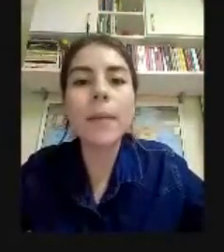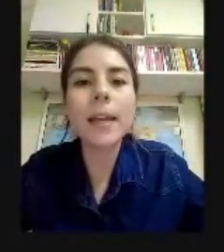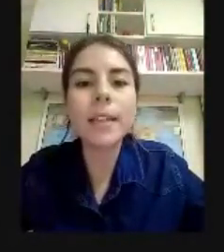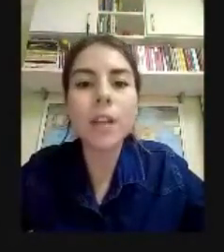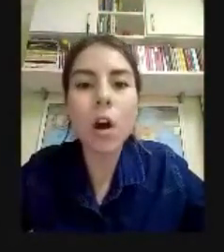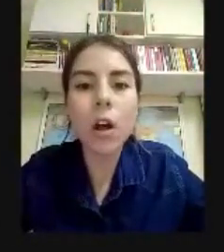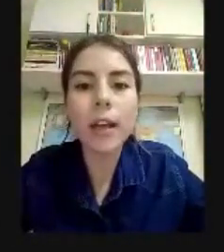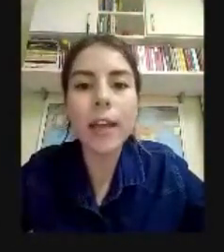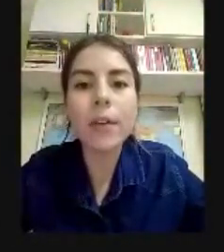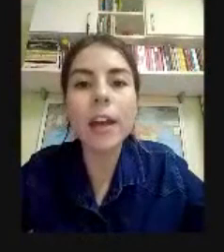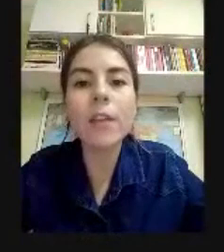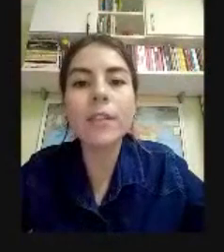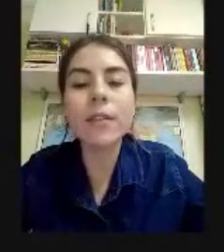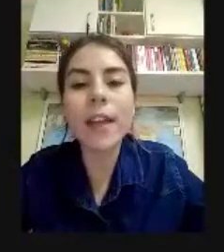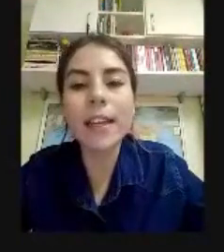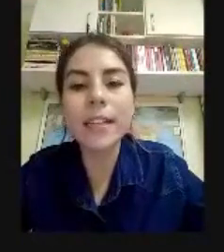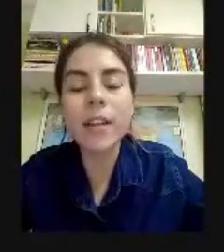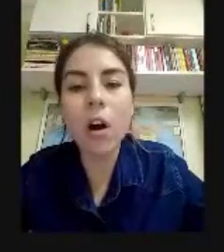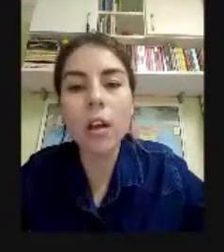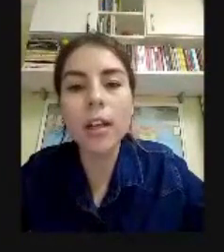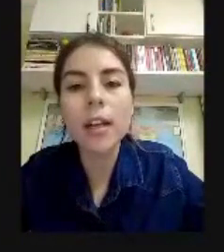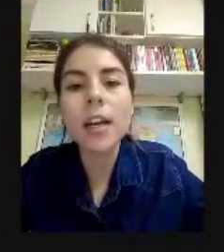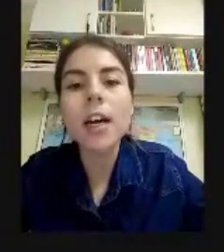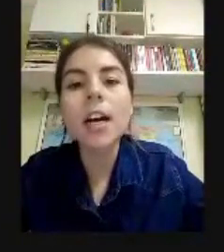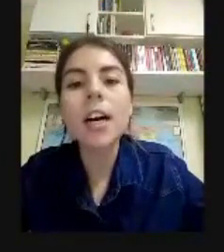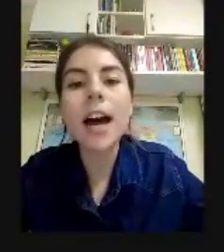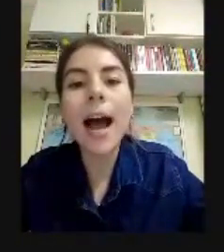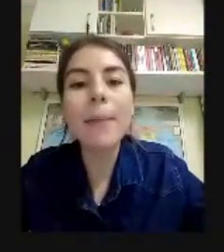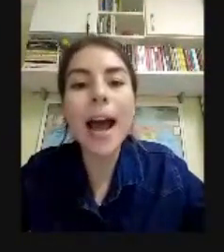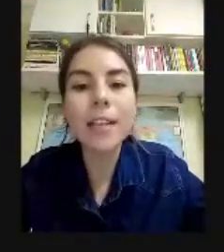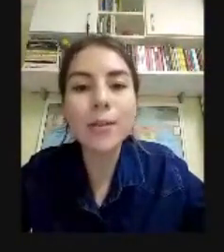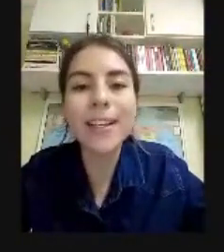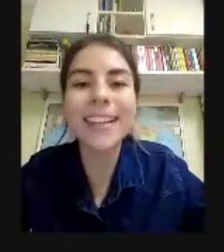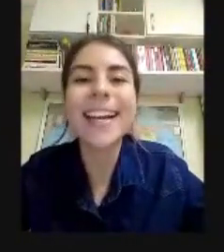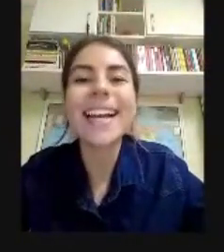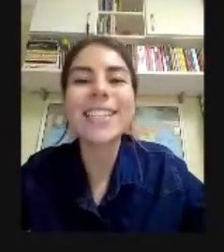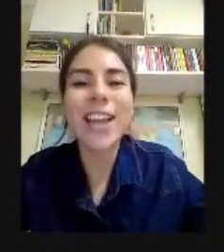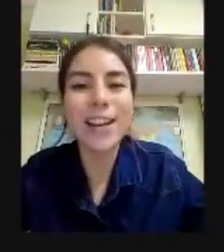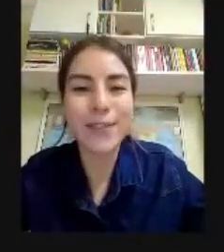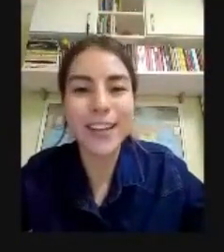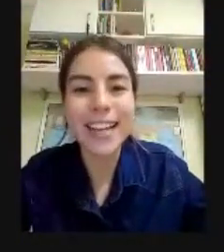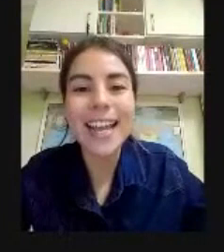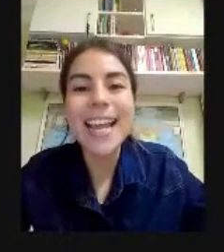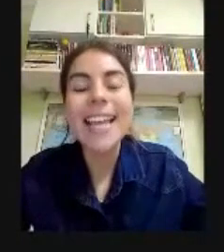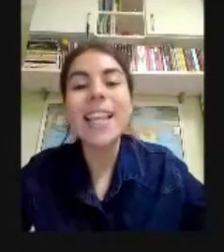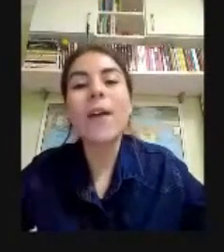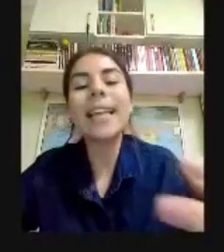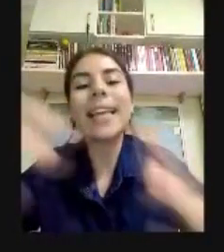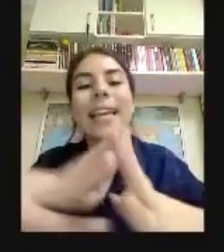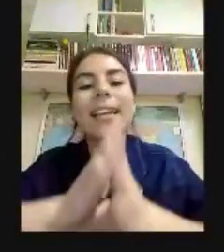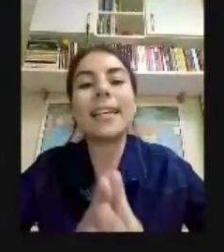sou sua amiga da escola eu quero que você venha na escola abraço jennifer